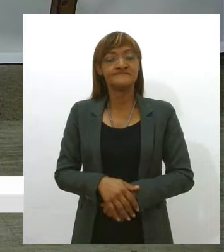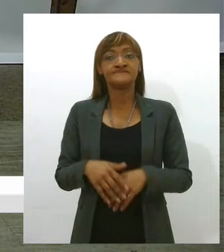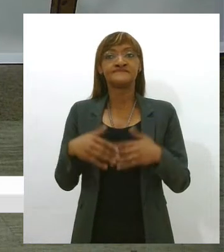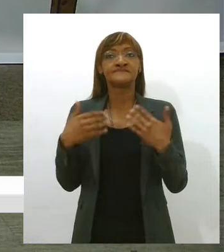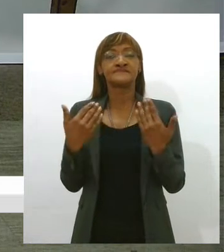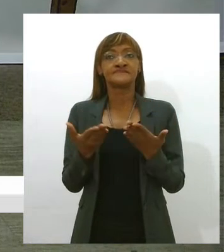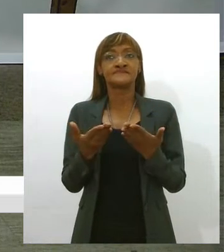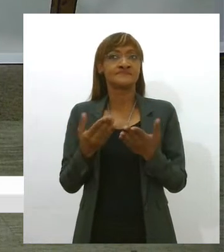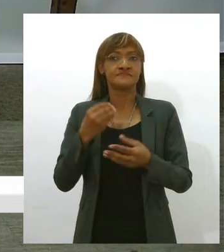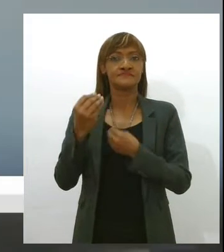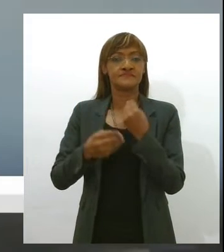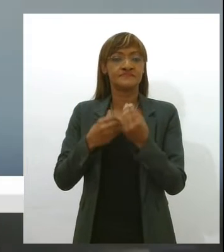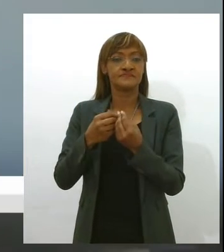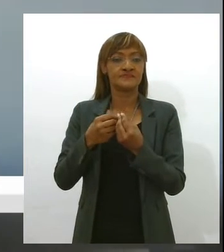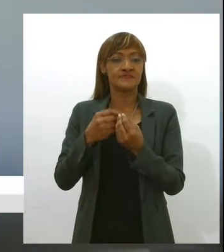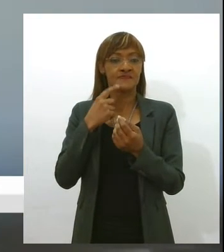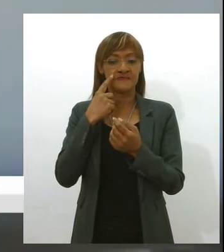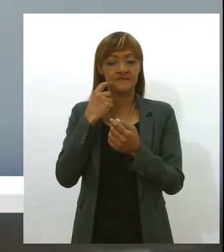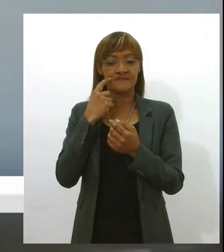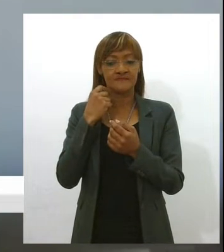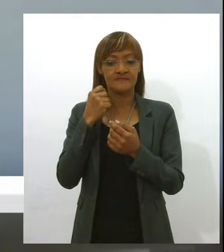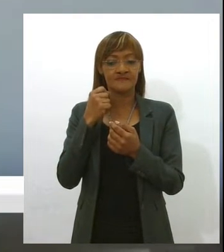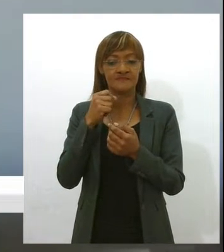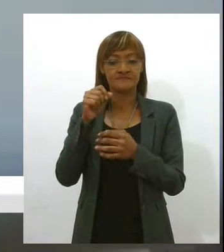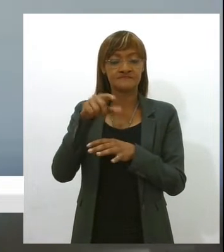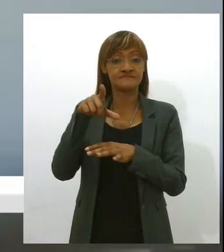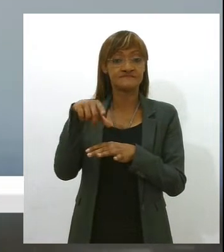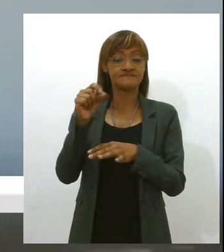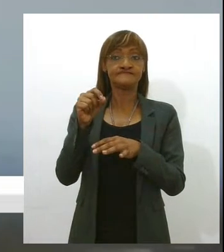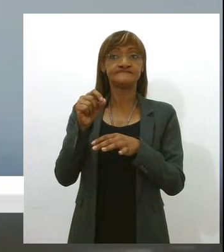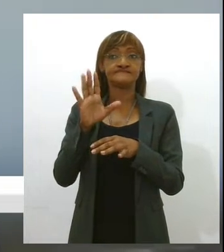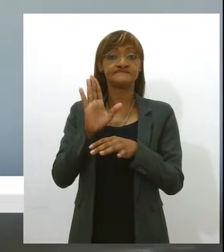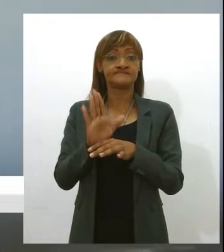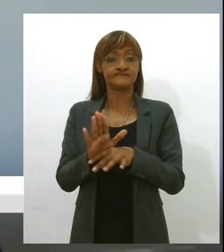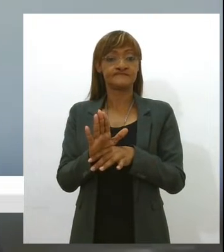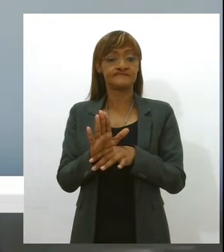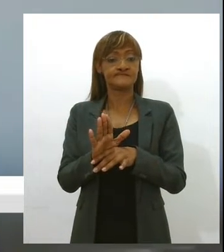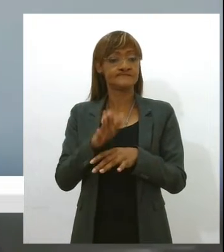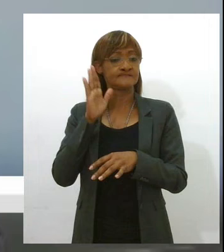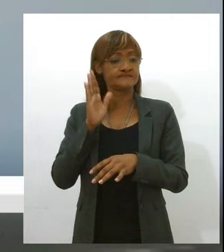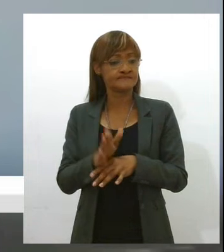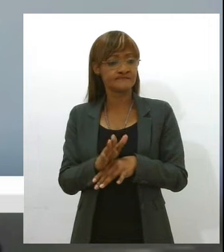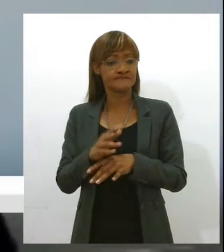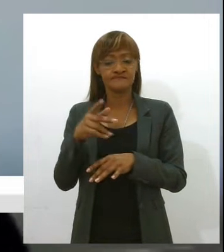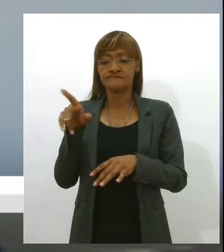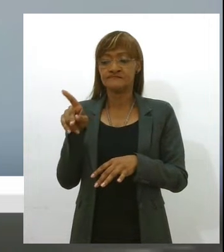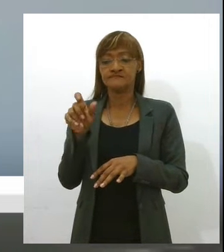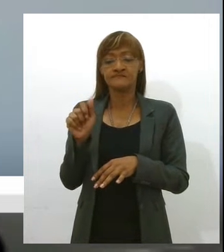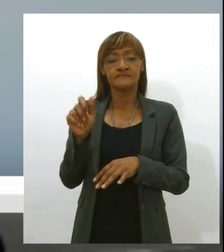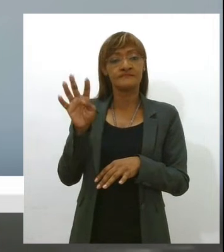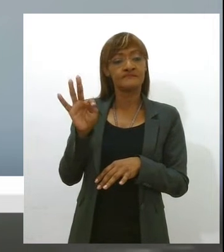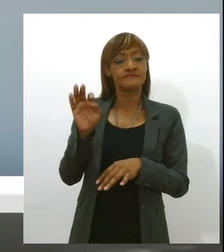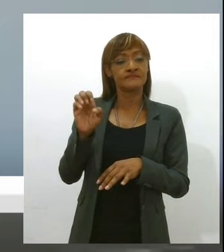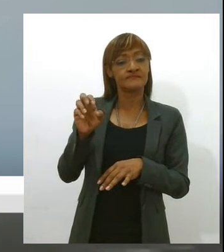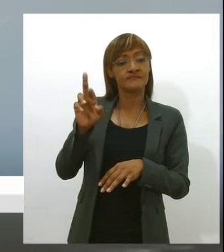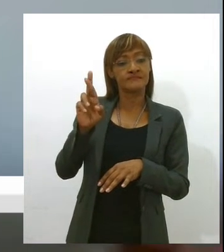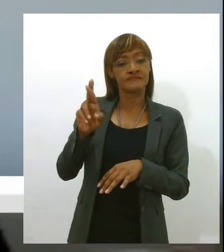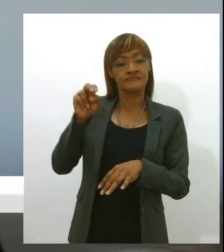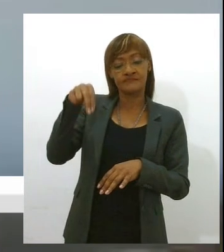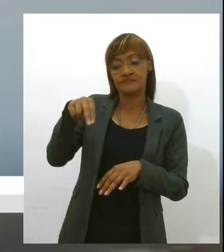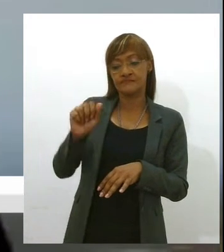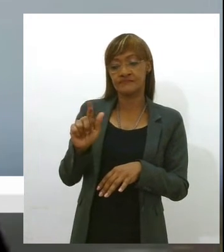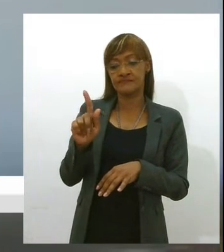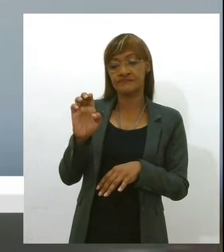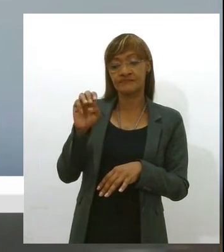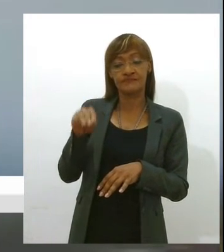termo paternagem ao invés de paternidade, quando a gente está no grupo, veio muito em relação a isso. O termo paternidade, ele vem carregado, na